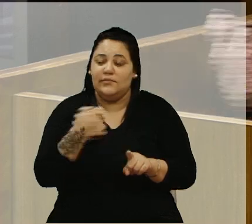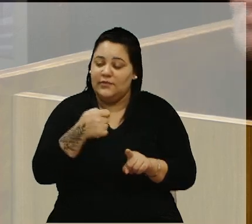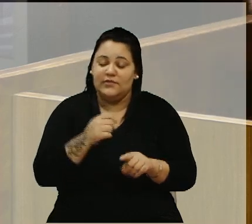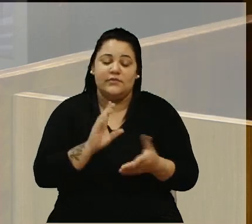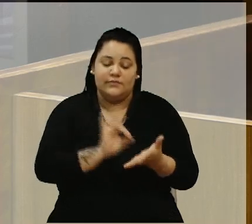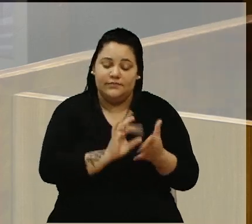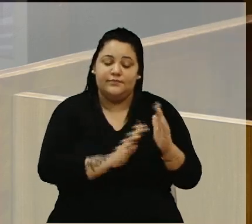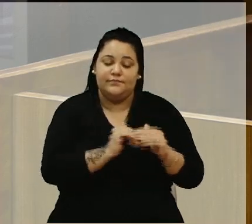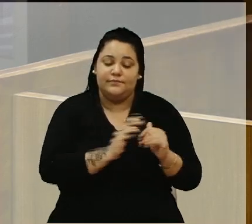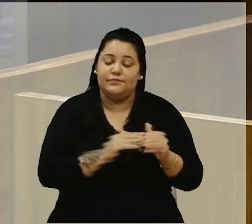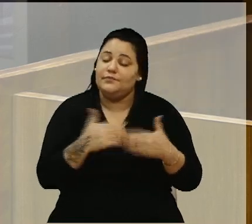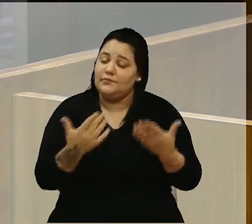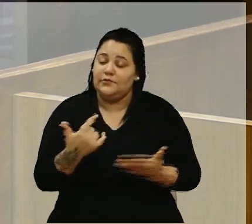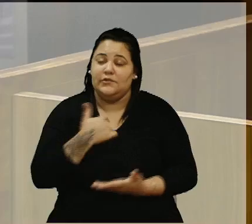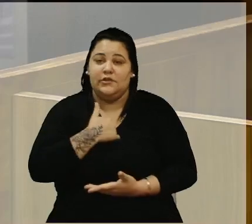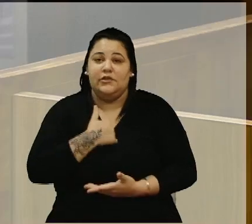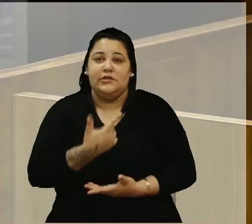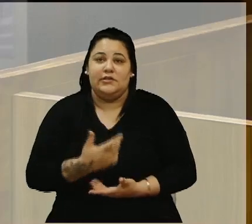Então